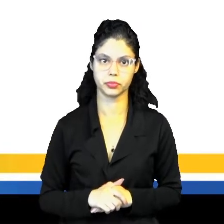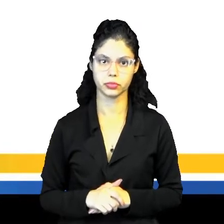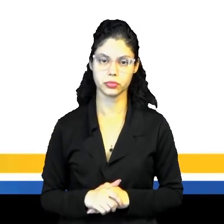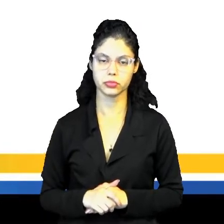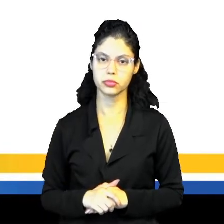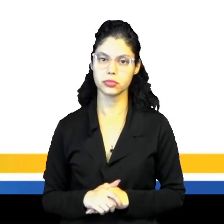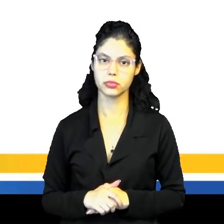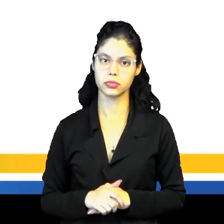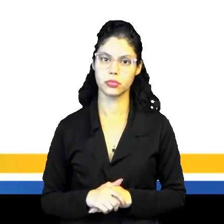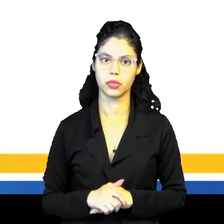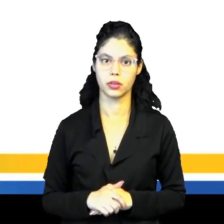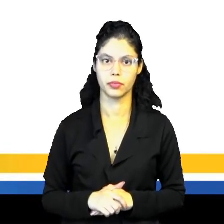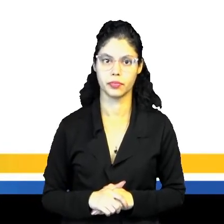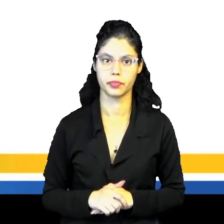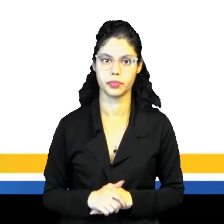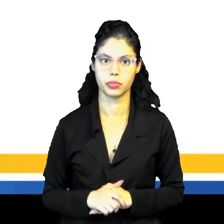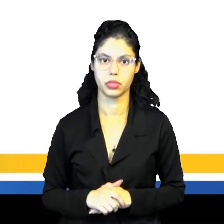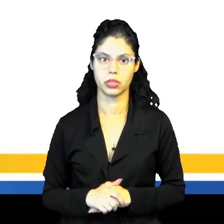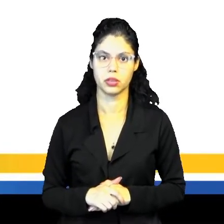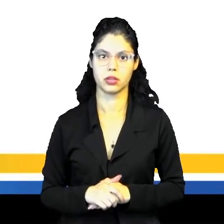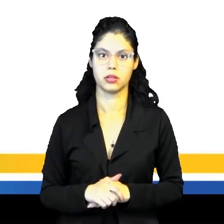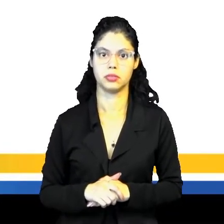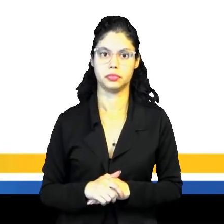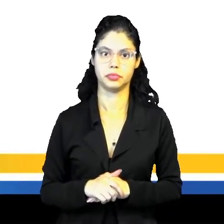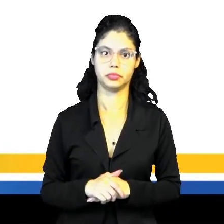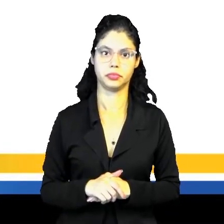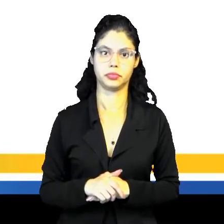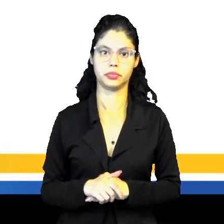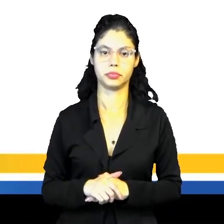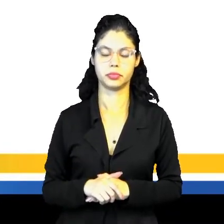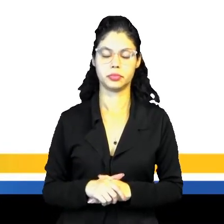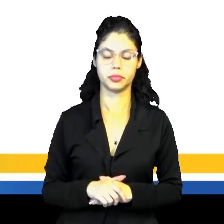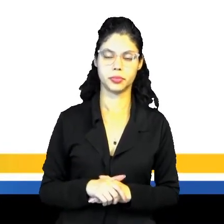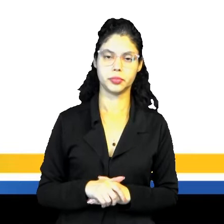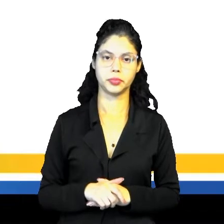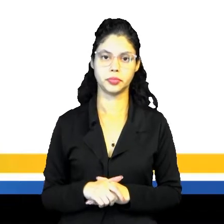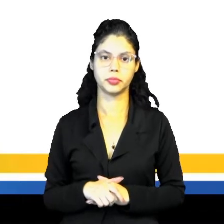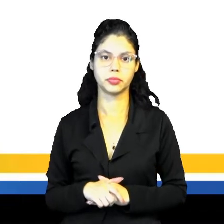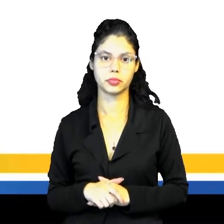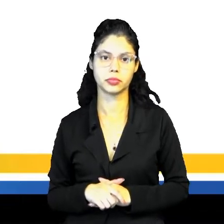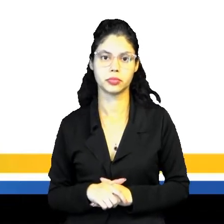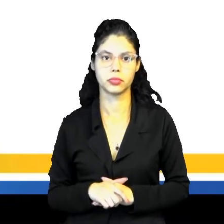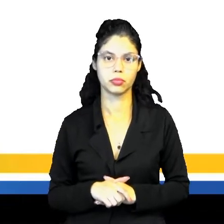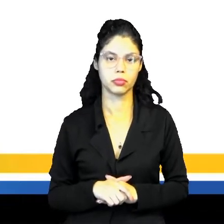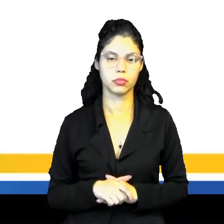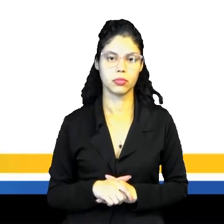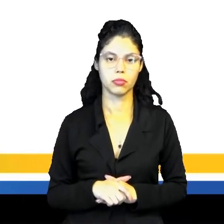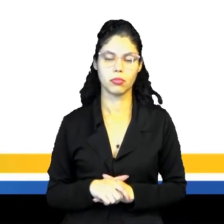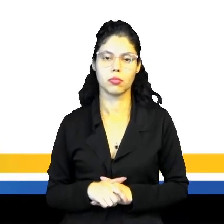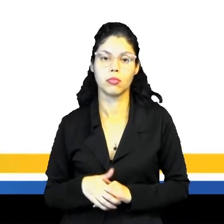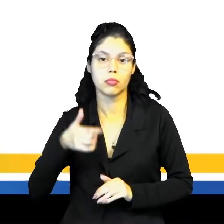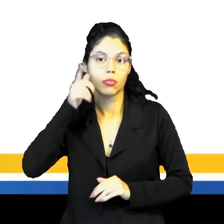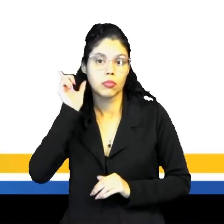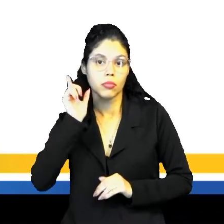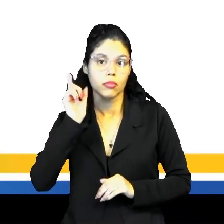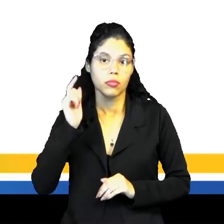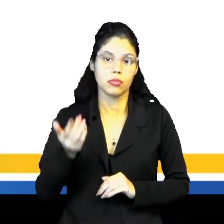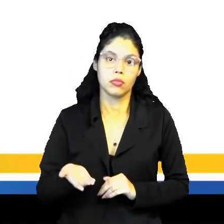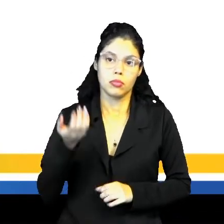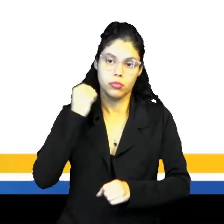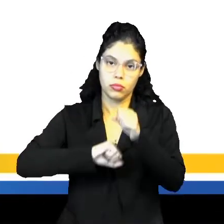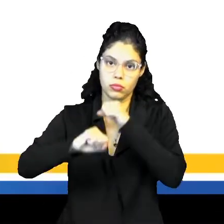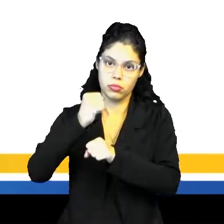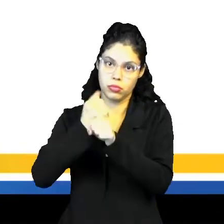ó, né, para a palavra el año passado leí um livro. Ou seja, né, tanto faz se foi ontem ou foi o